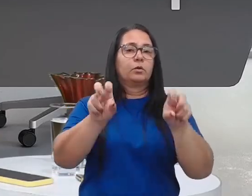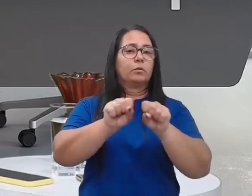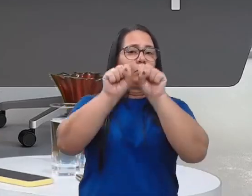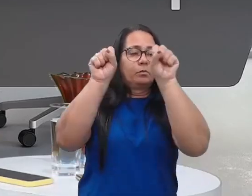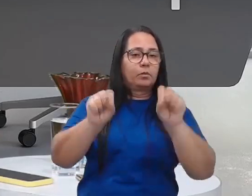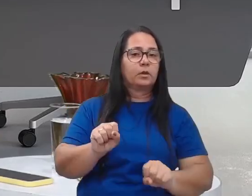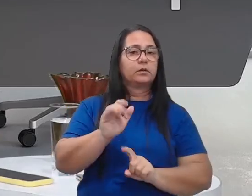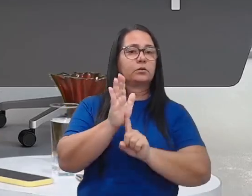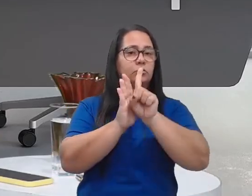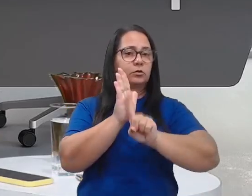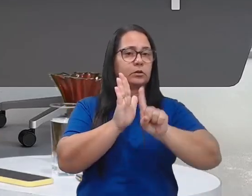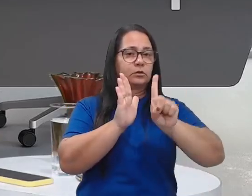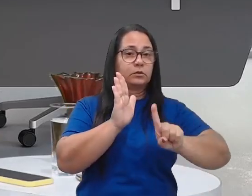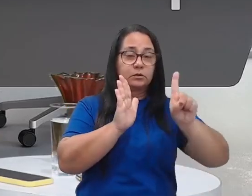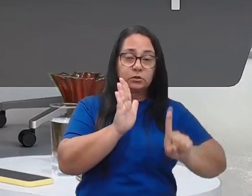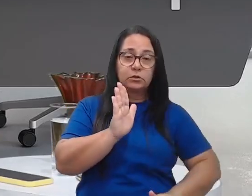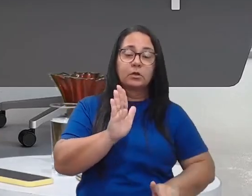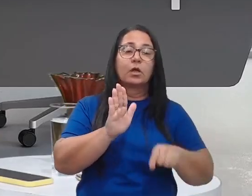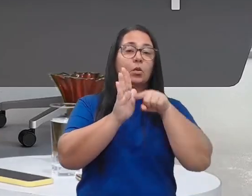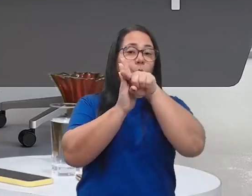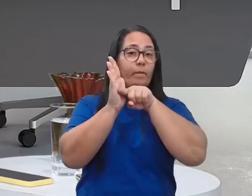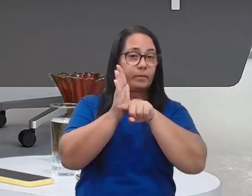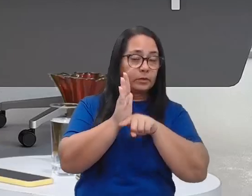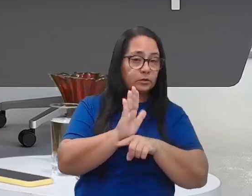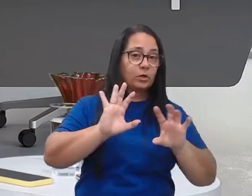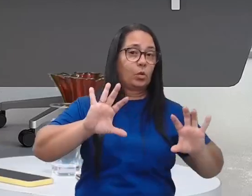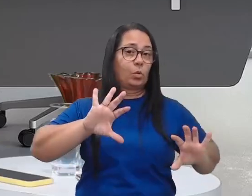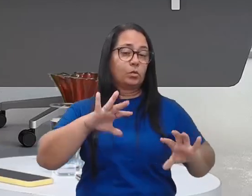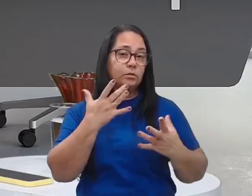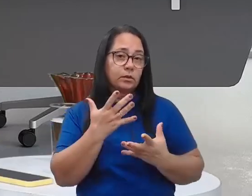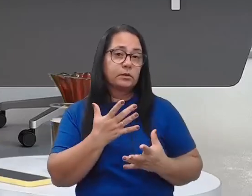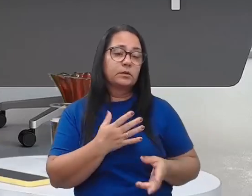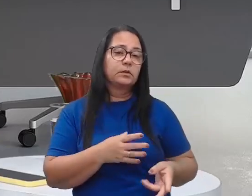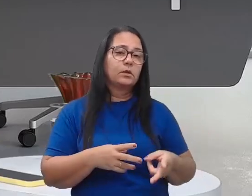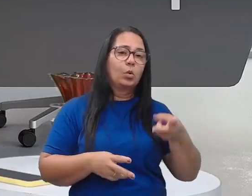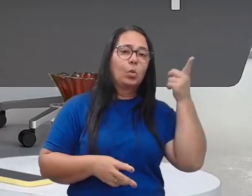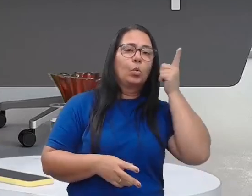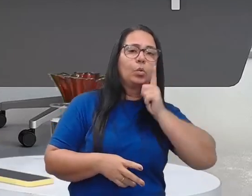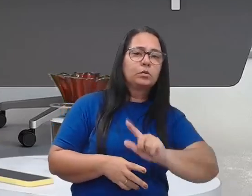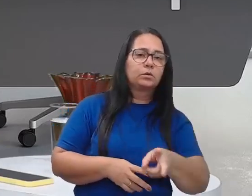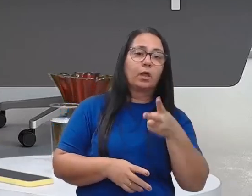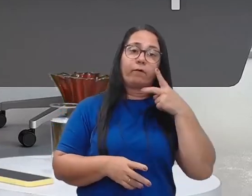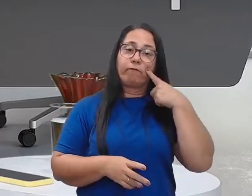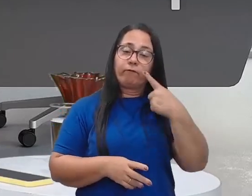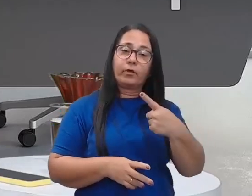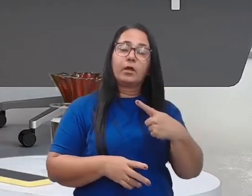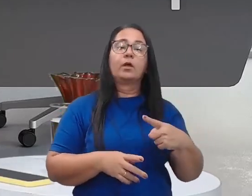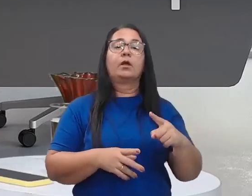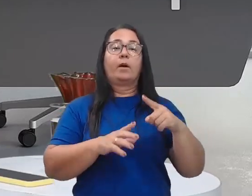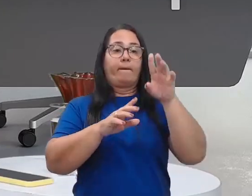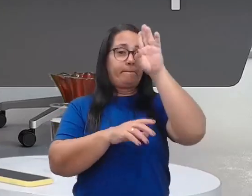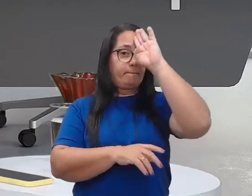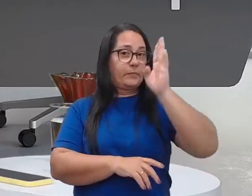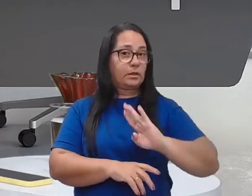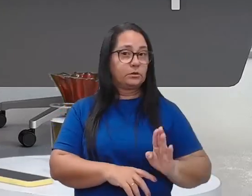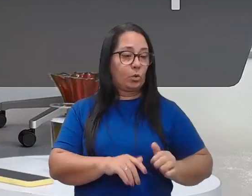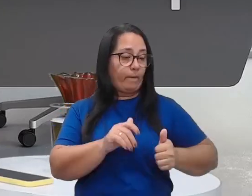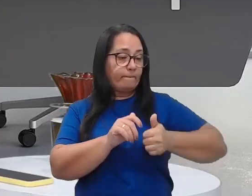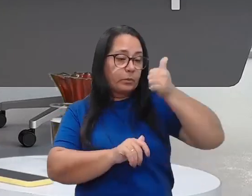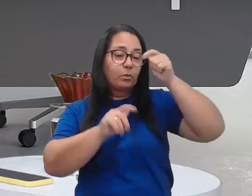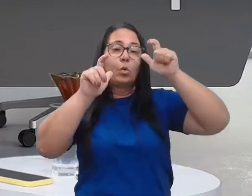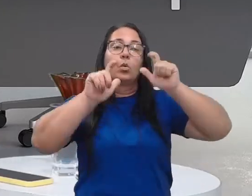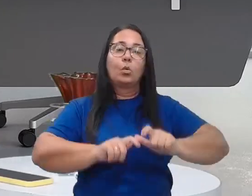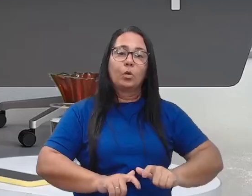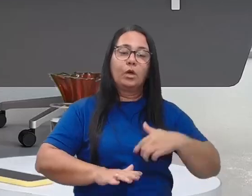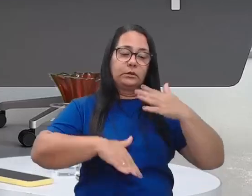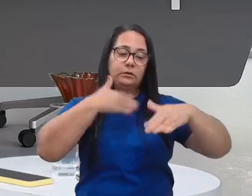que foi feita, que prevê que o Brasil vai estar em primeiro lugar em desenvolvimento do ambiente digital, da economia no